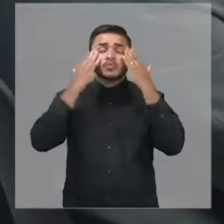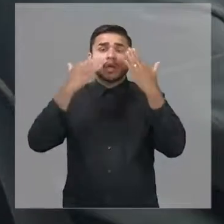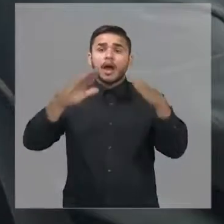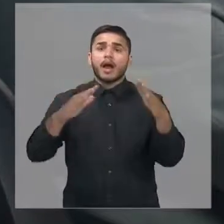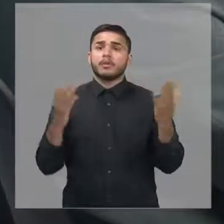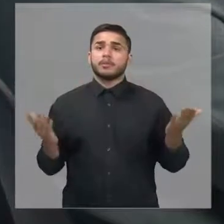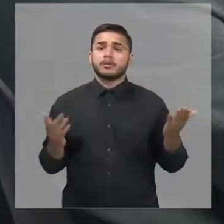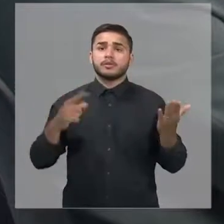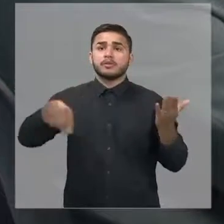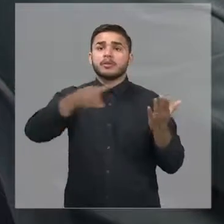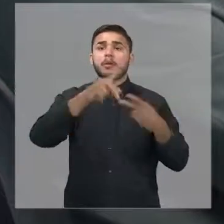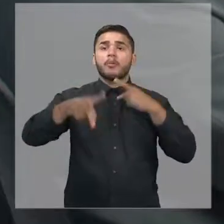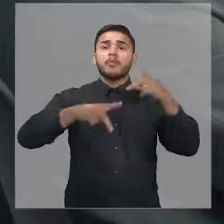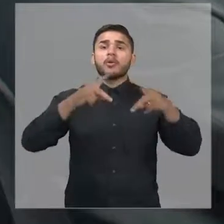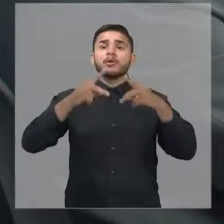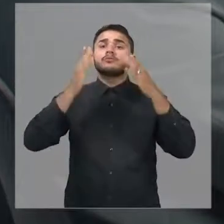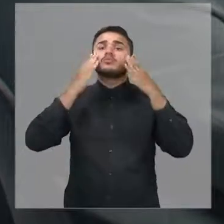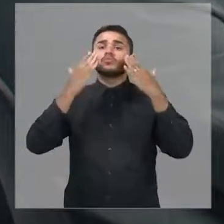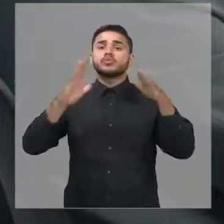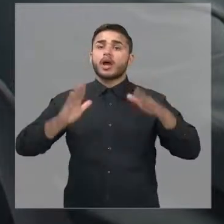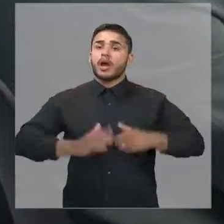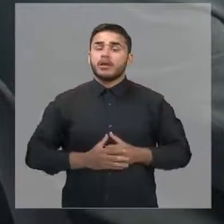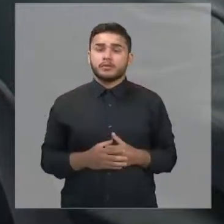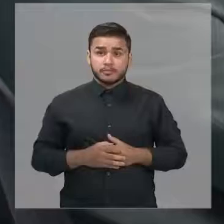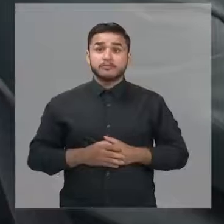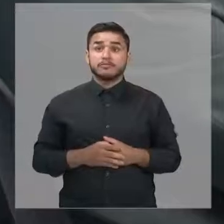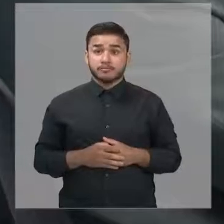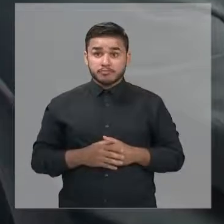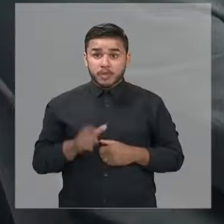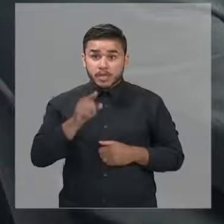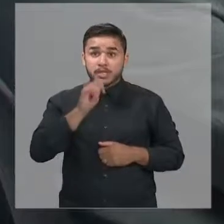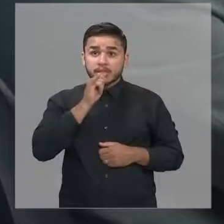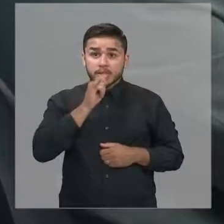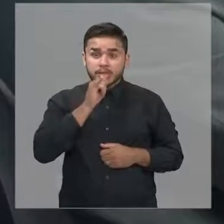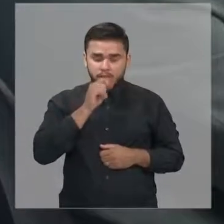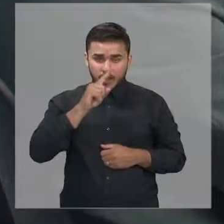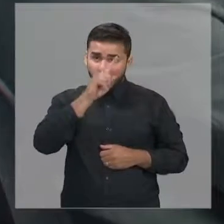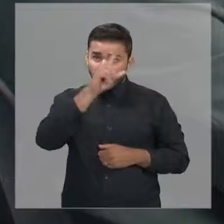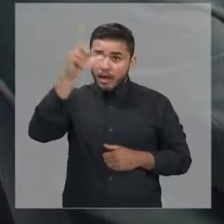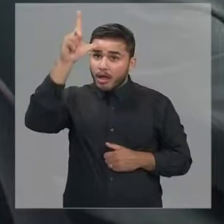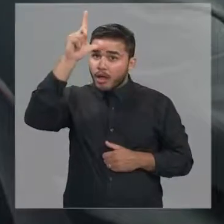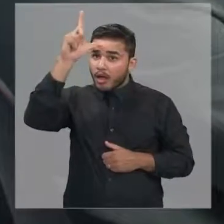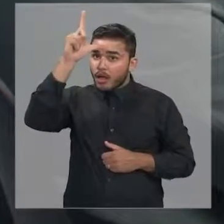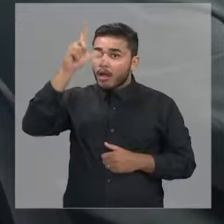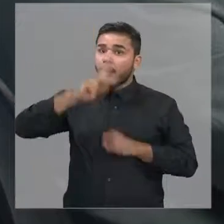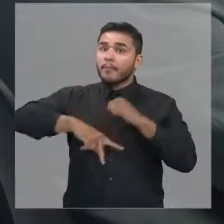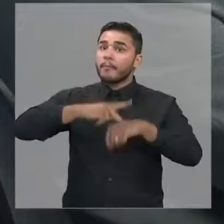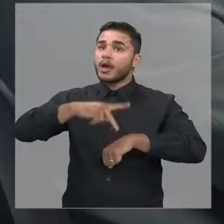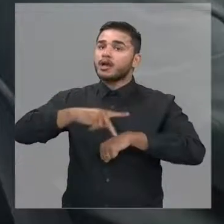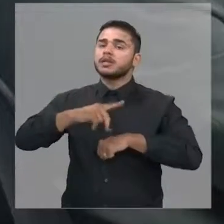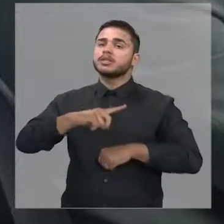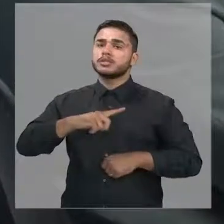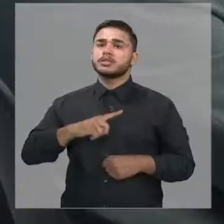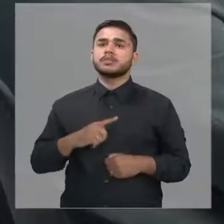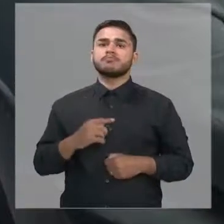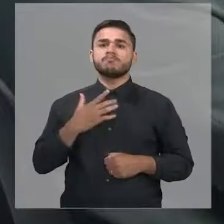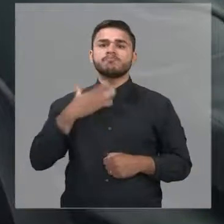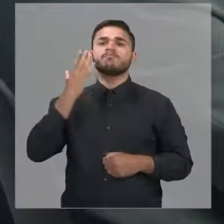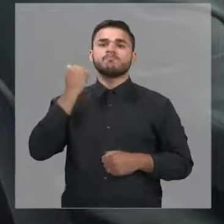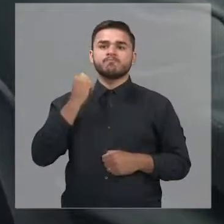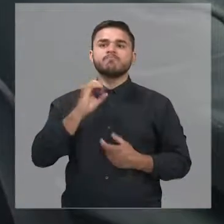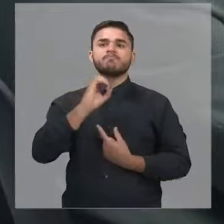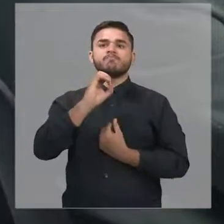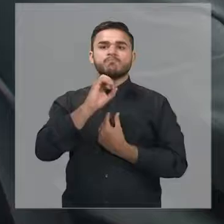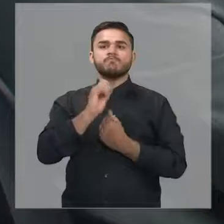cidadão tem mais zelo e mais preocupação com aquele dinheiro? Porque eles passaram lá 2 guerras, os alemães